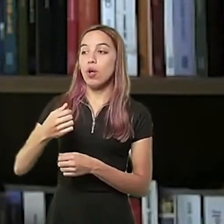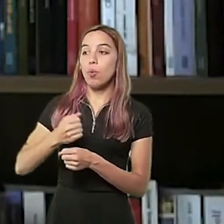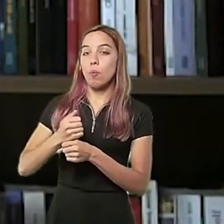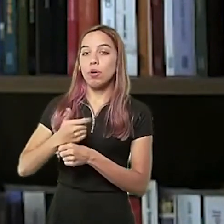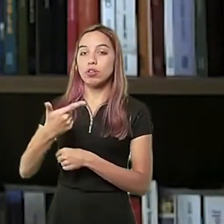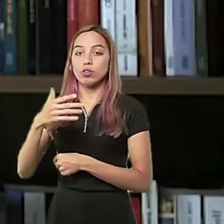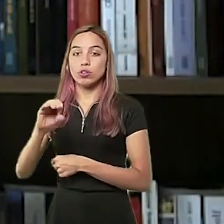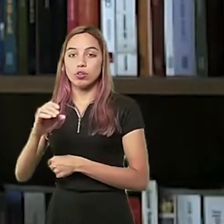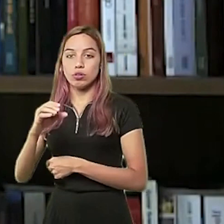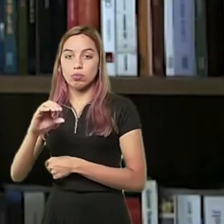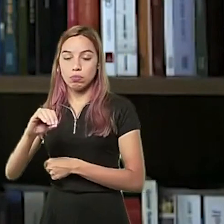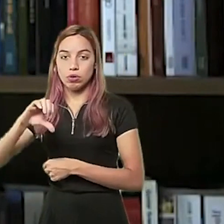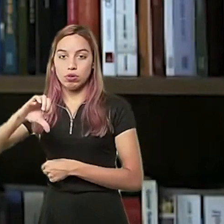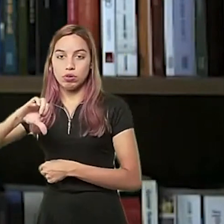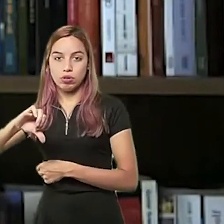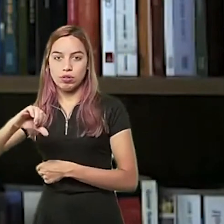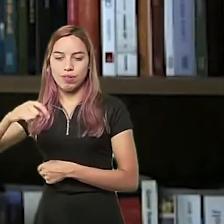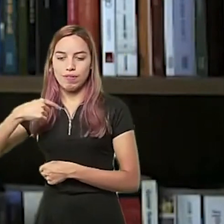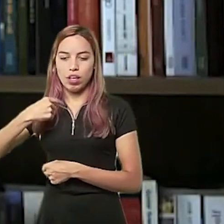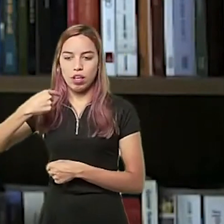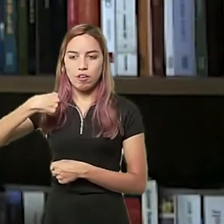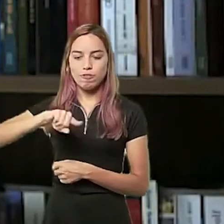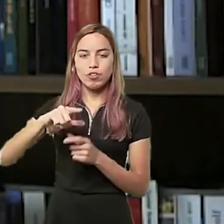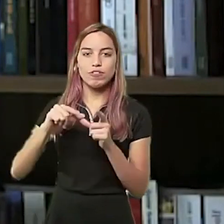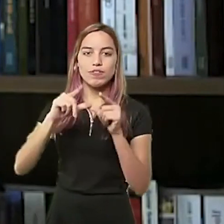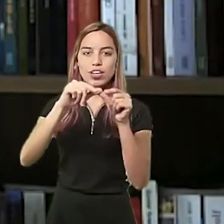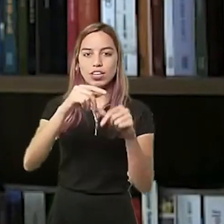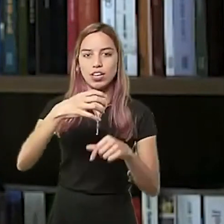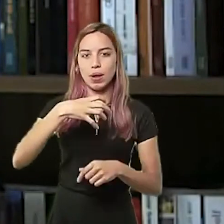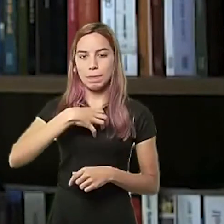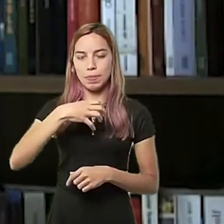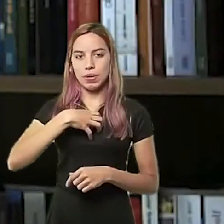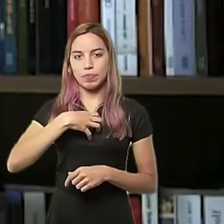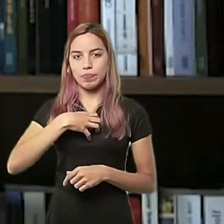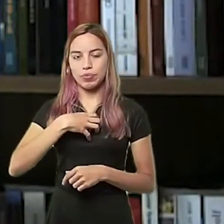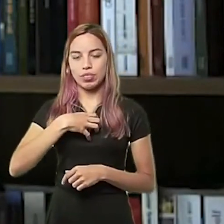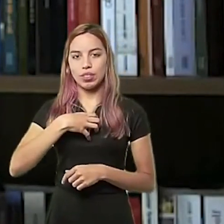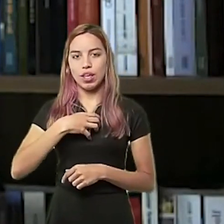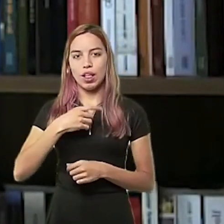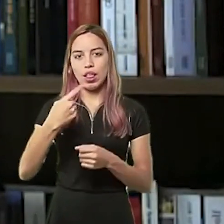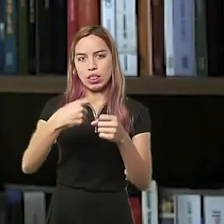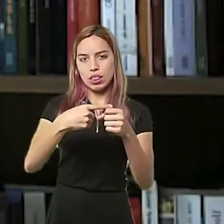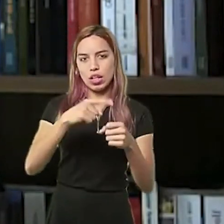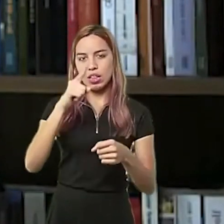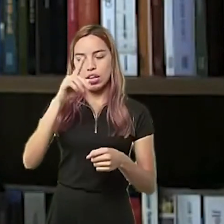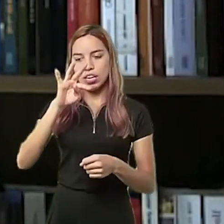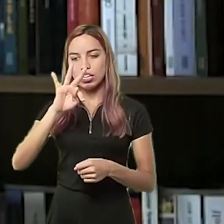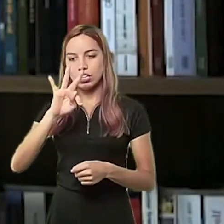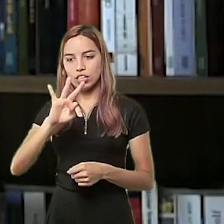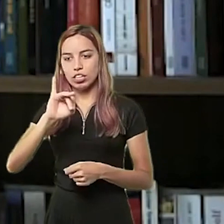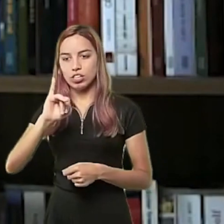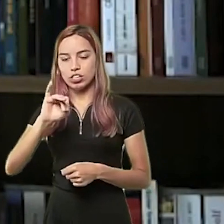que eu voltei depois muitas vezes, chamada Tijuaçu, na região de Senhor do Bonfim,